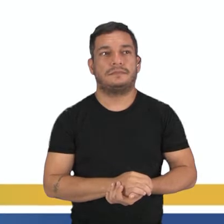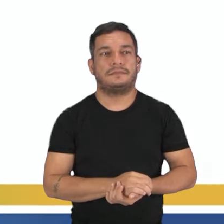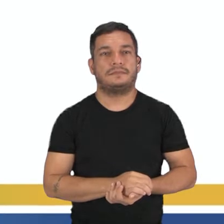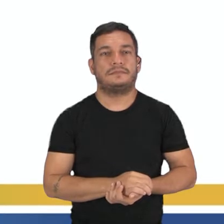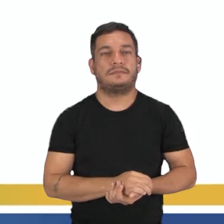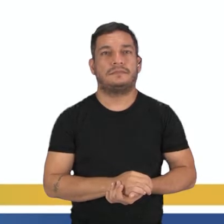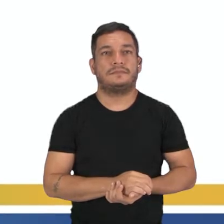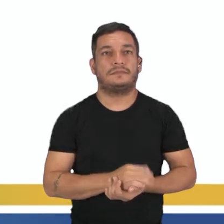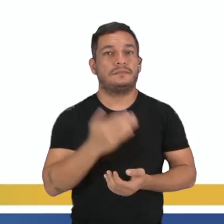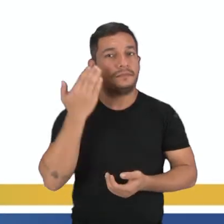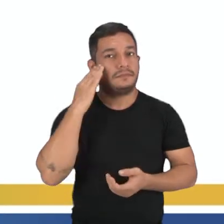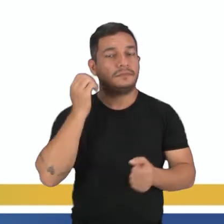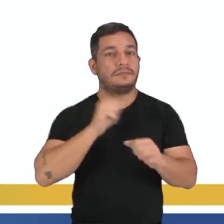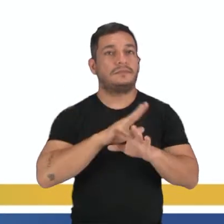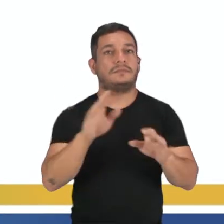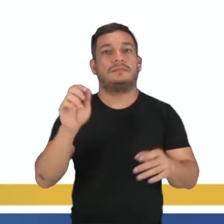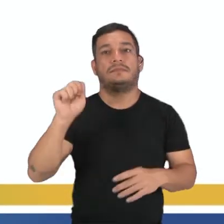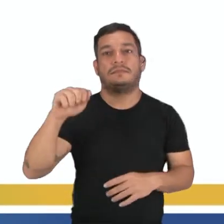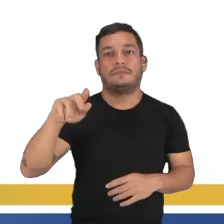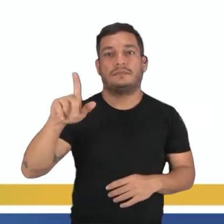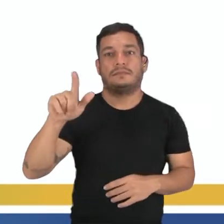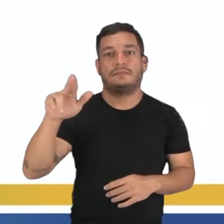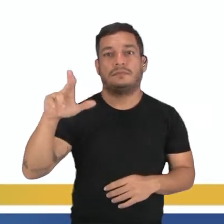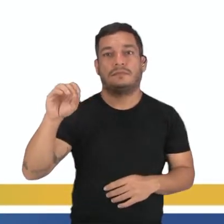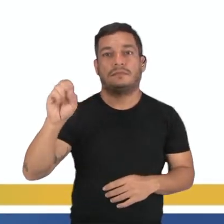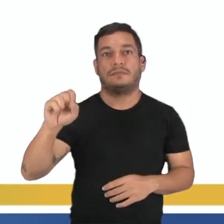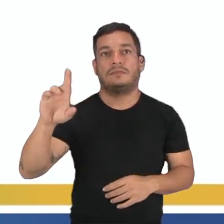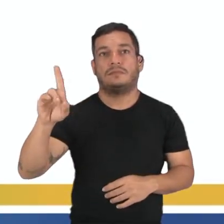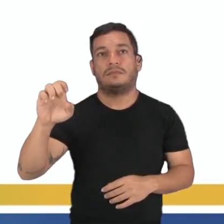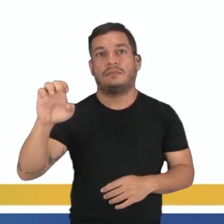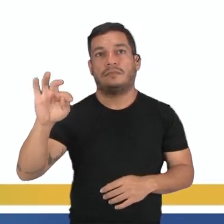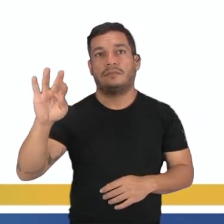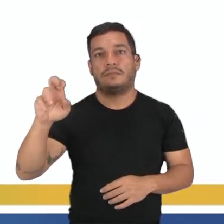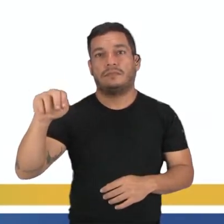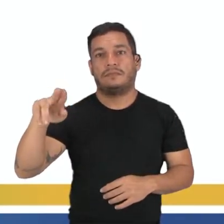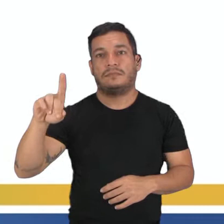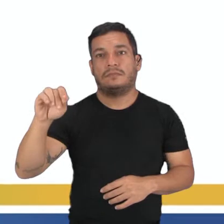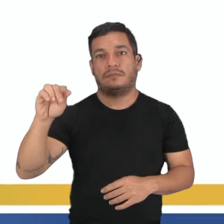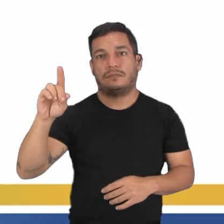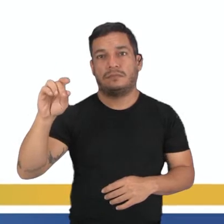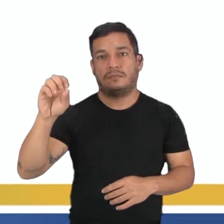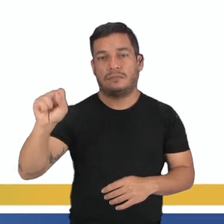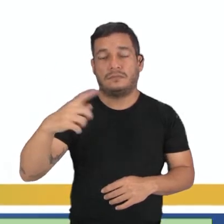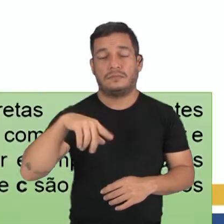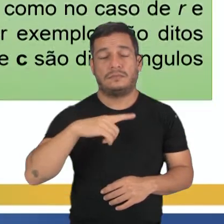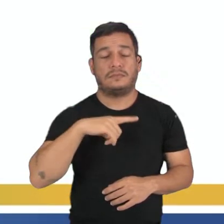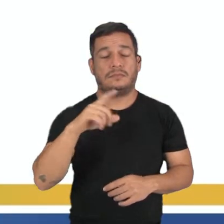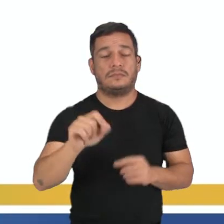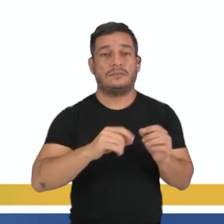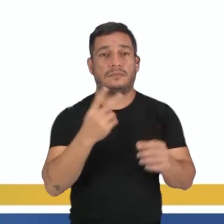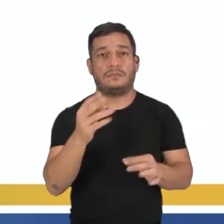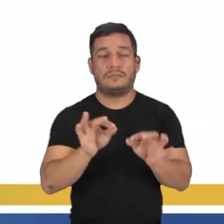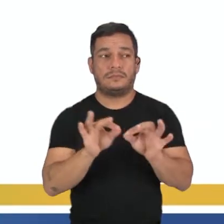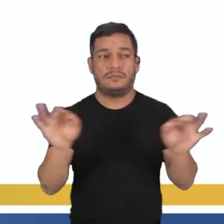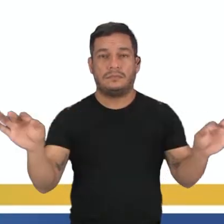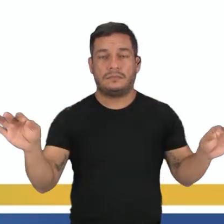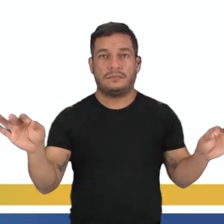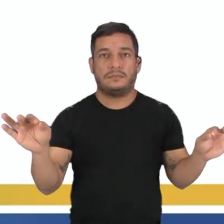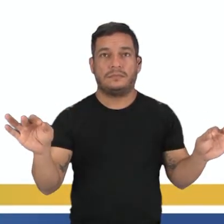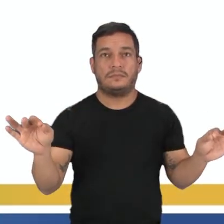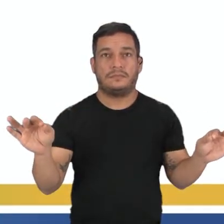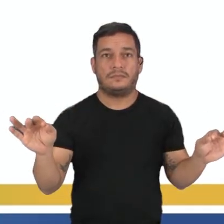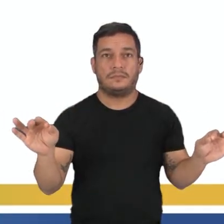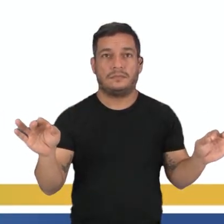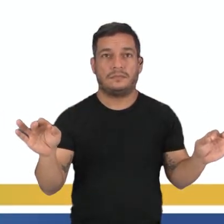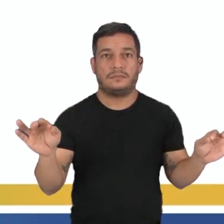Bom, então vamos entender o que são esses ângulos determinados, tá? Observe aí que nós temos duas retas,